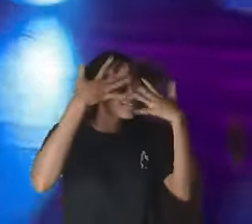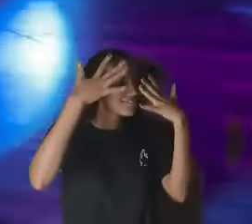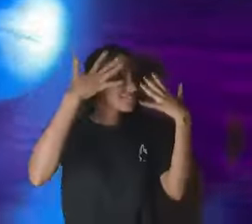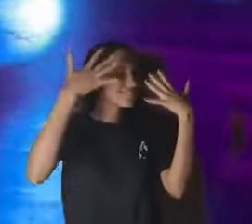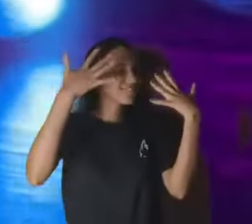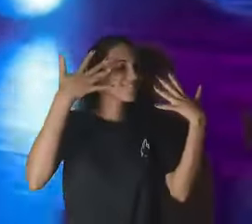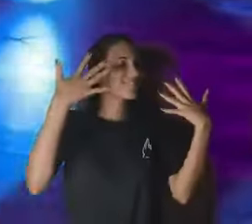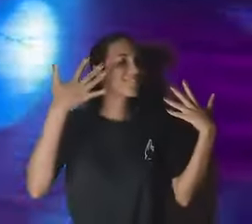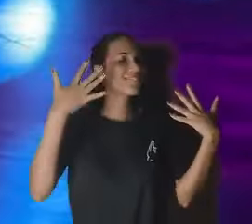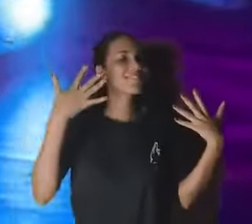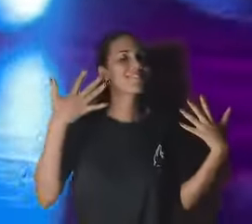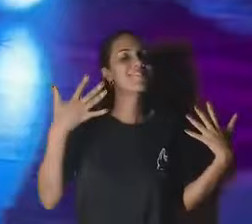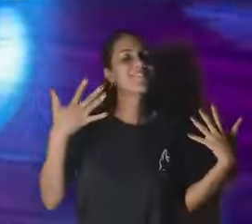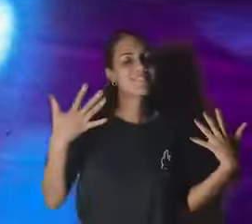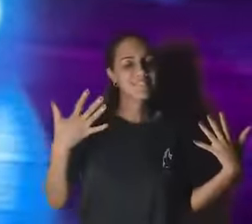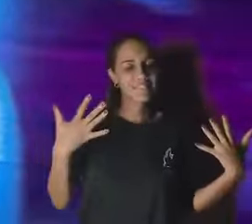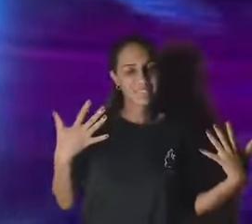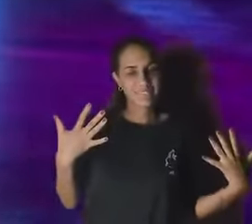Deus.